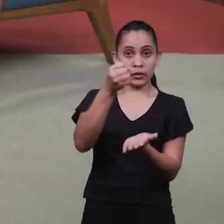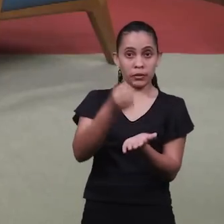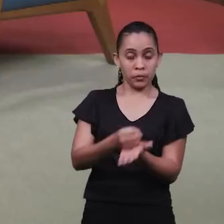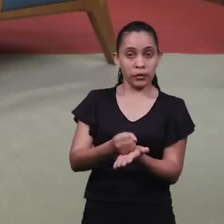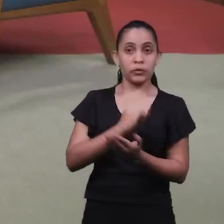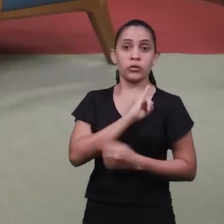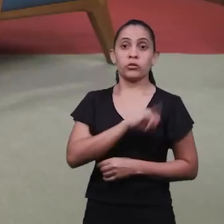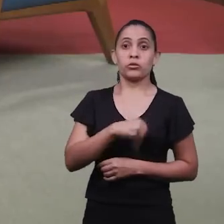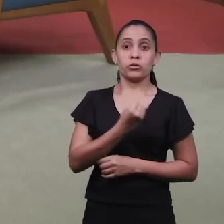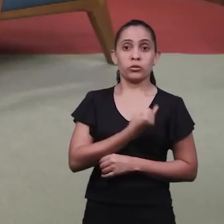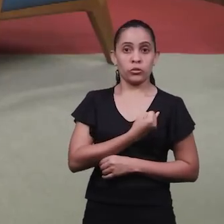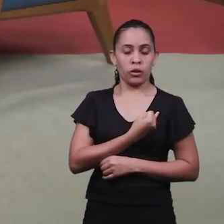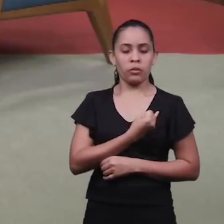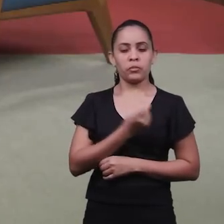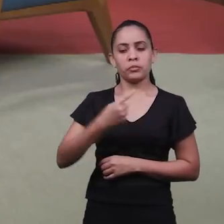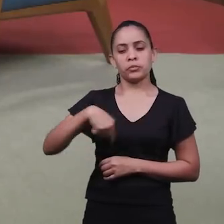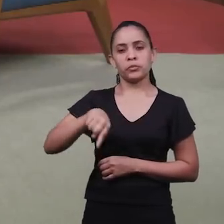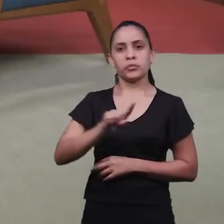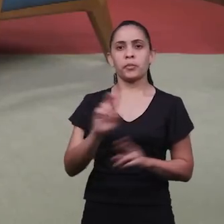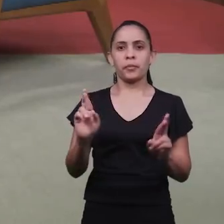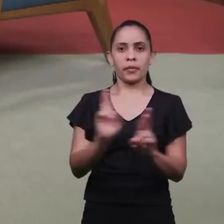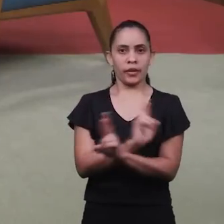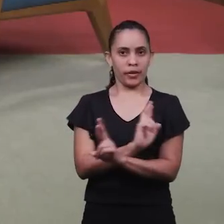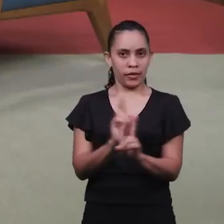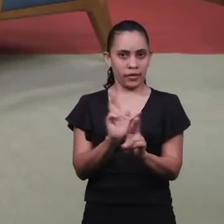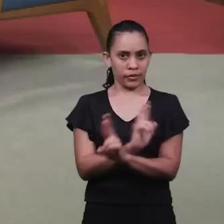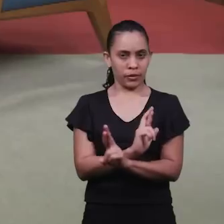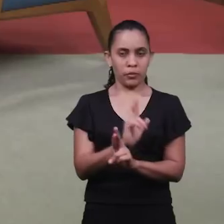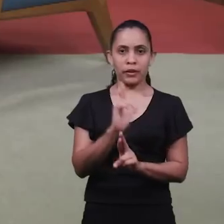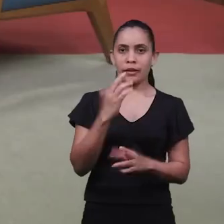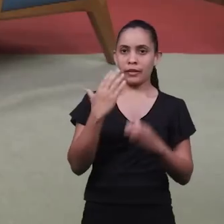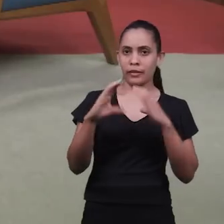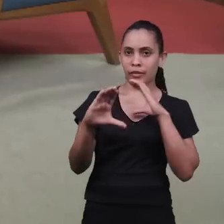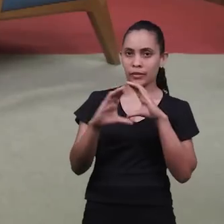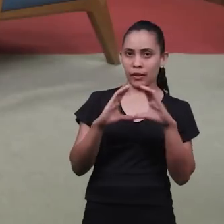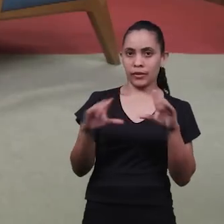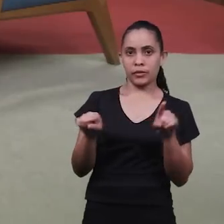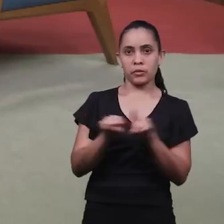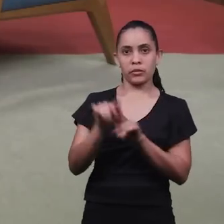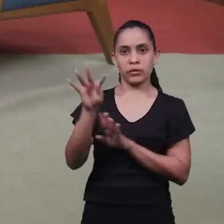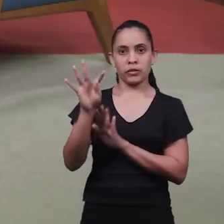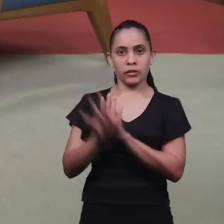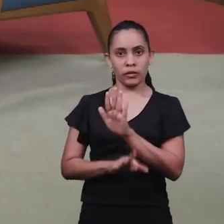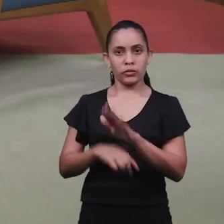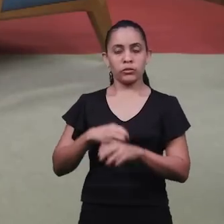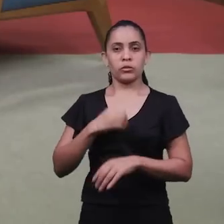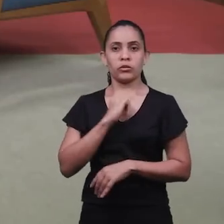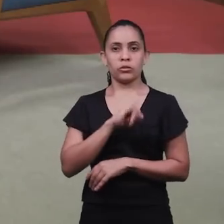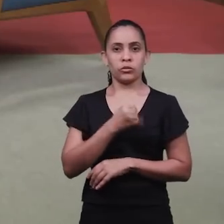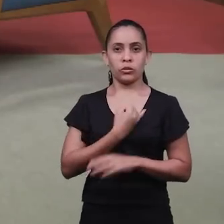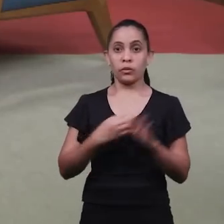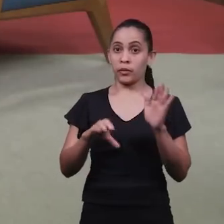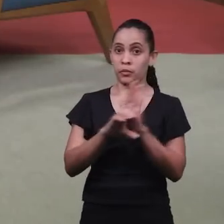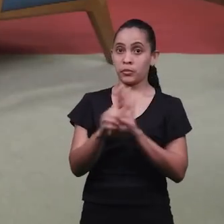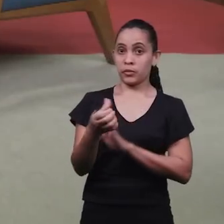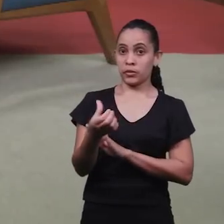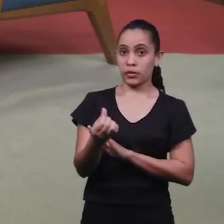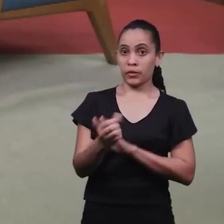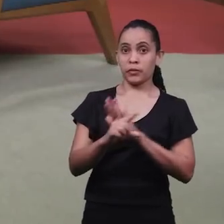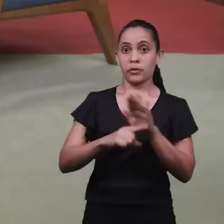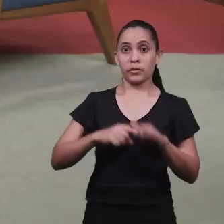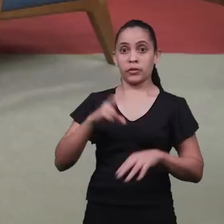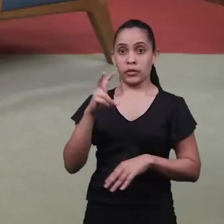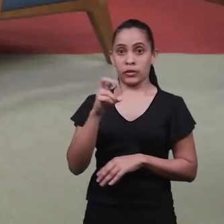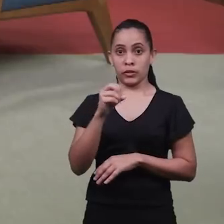João, para que vocês façam, inclusive, uma associação entre esse que nós lemos de Cantares e o texto do Evangelho de João, que fica no capítulo 6,